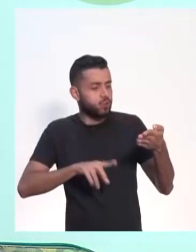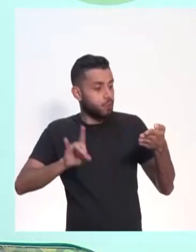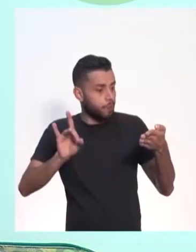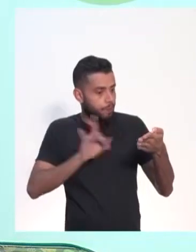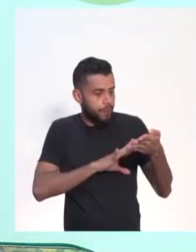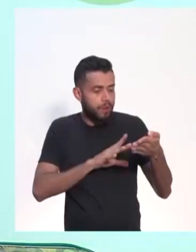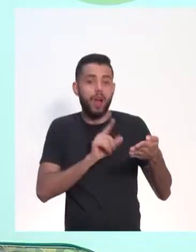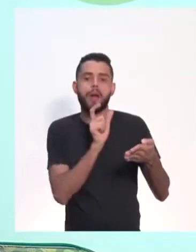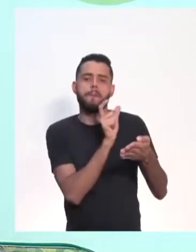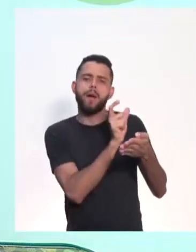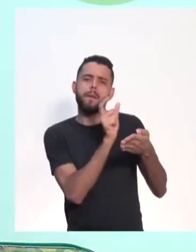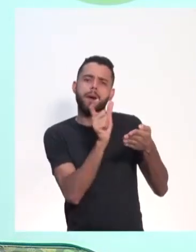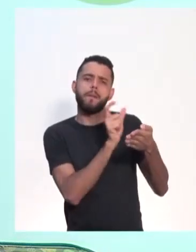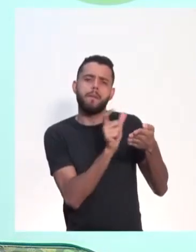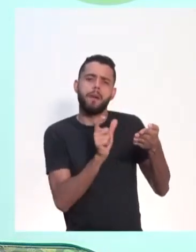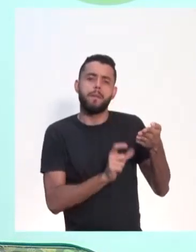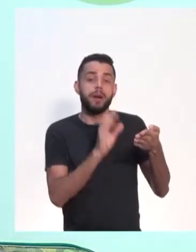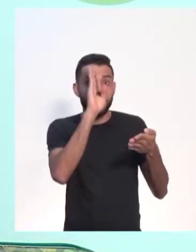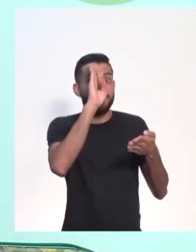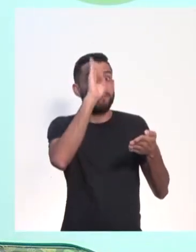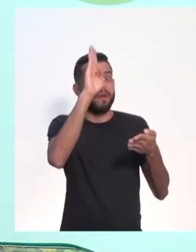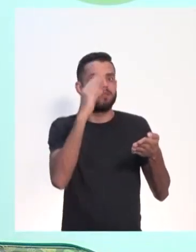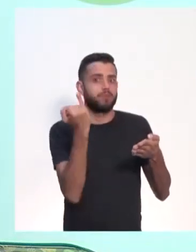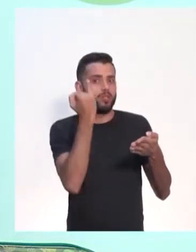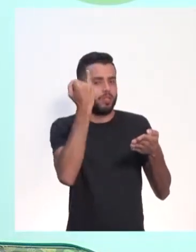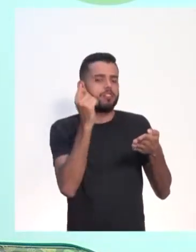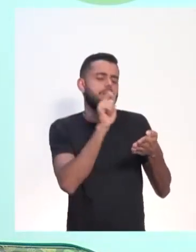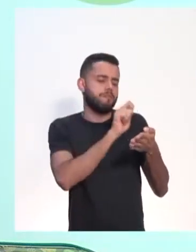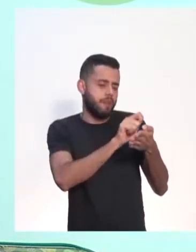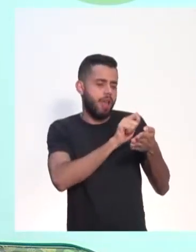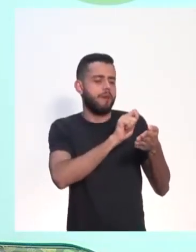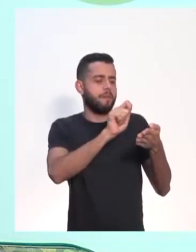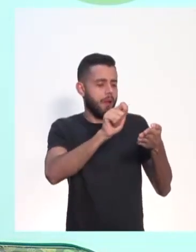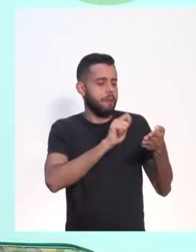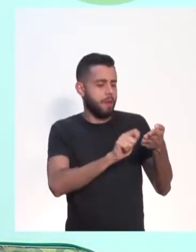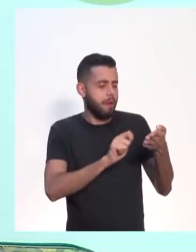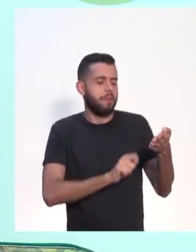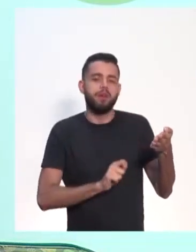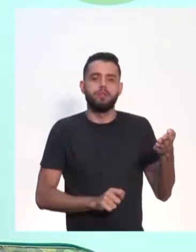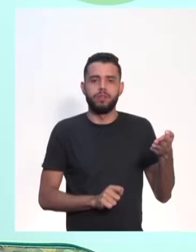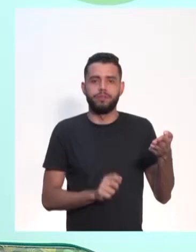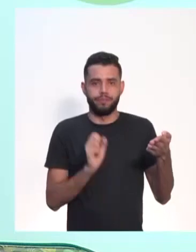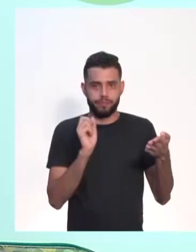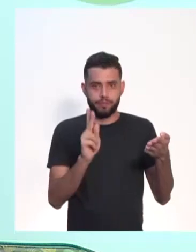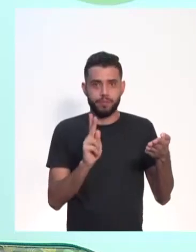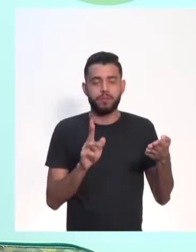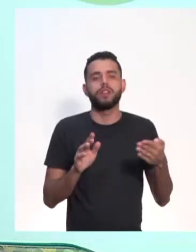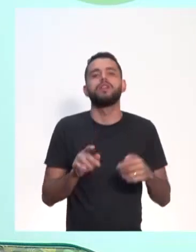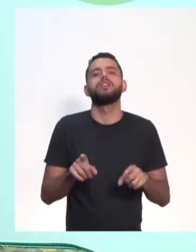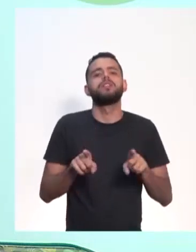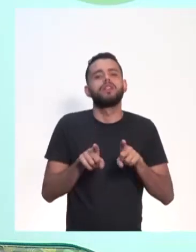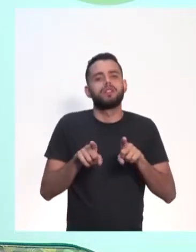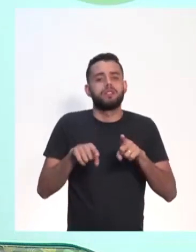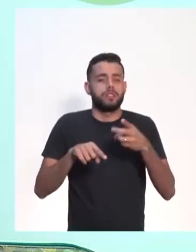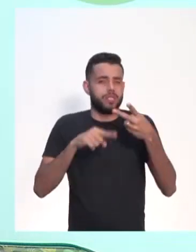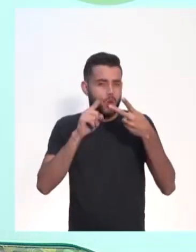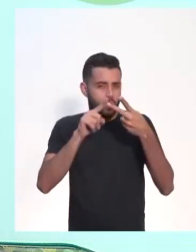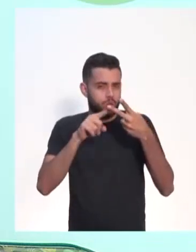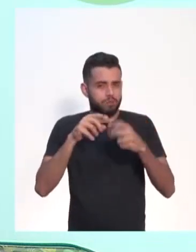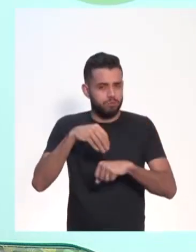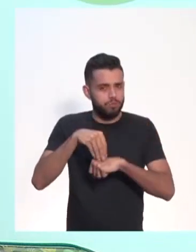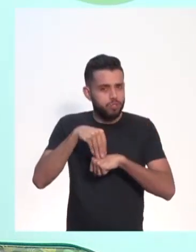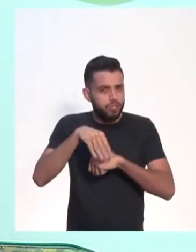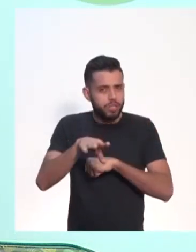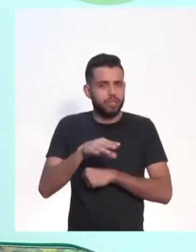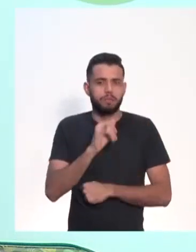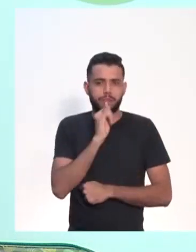quais são as palavras mais importantes. Segunda coisa que a gente pode fazer ao ler um texto, ao encontrar alguma coisa